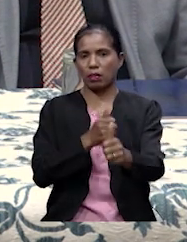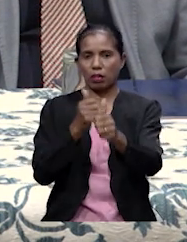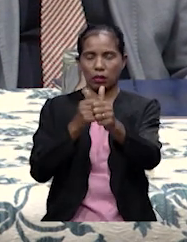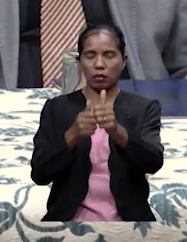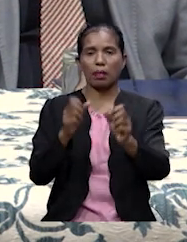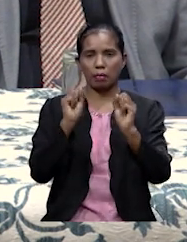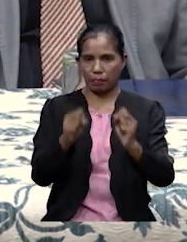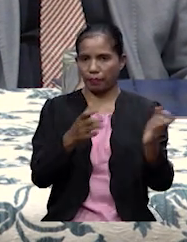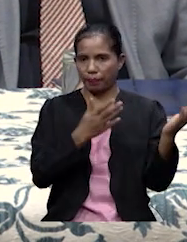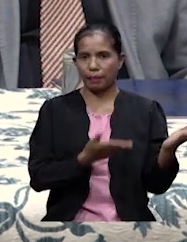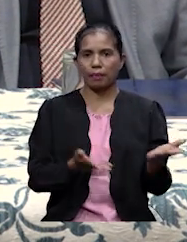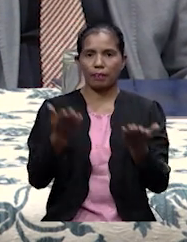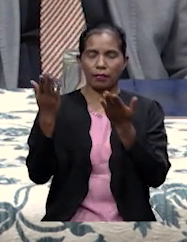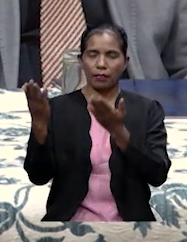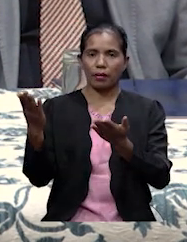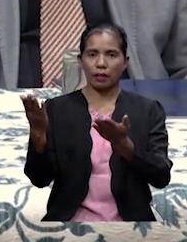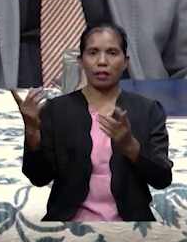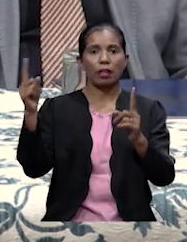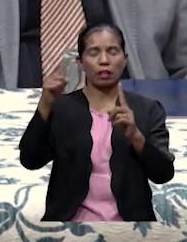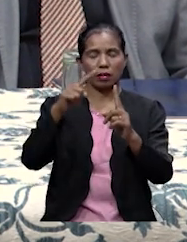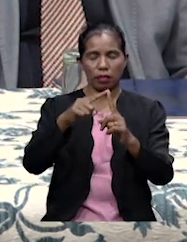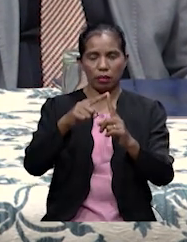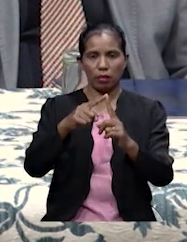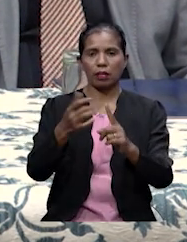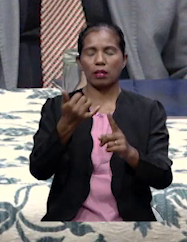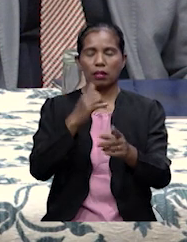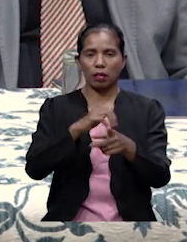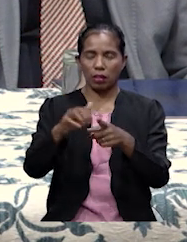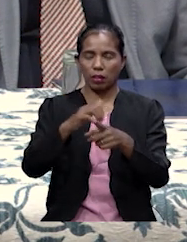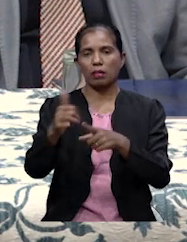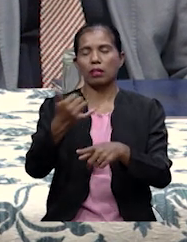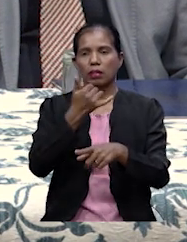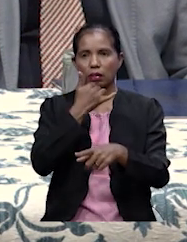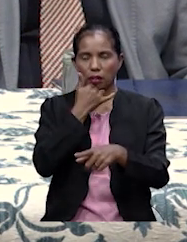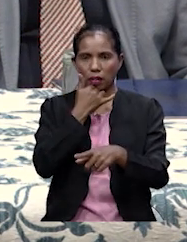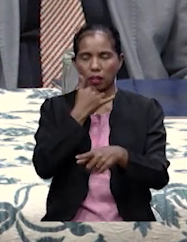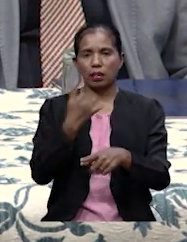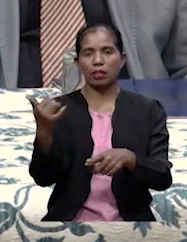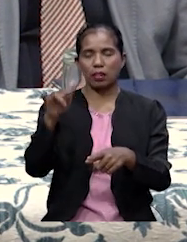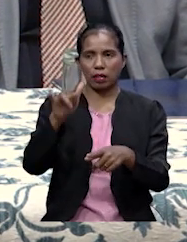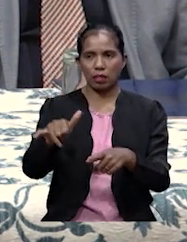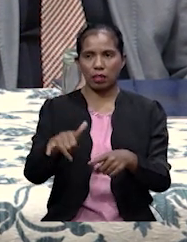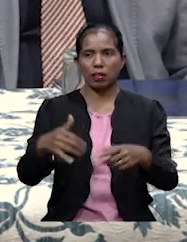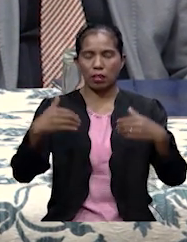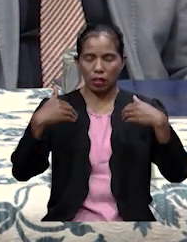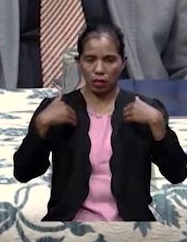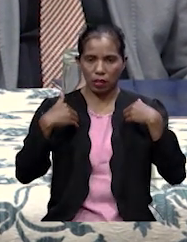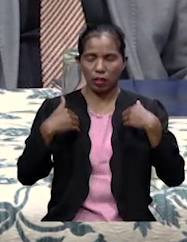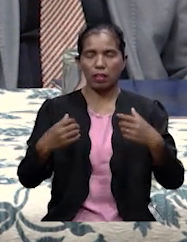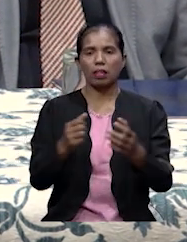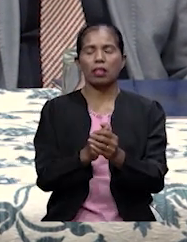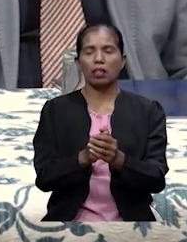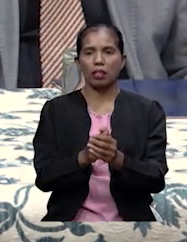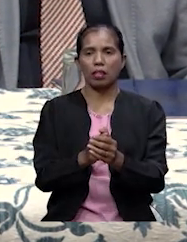ita, vai ir a boas práticas, vai a prática sira, vai ir abuso de poderes, e a mala administração,